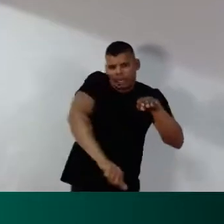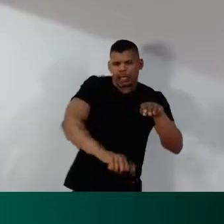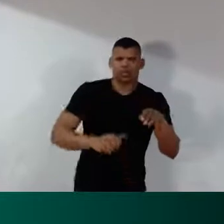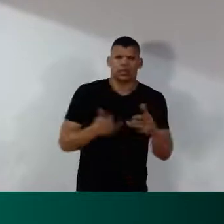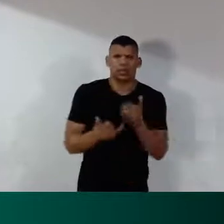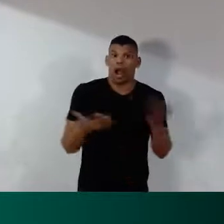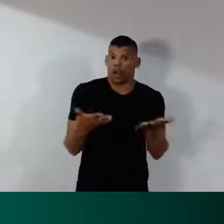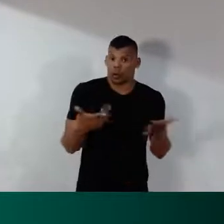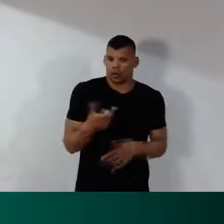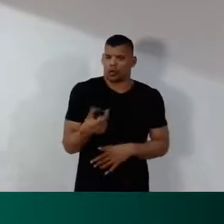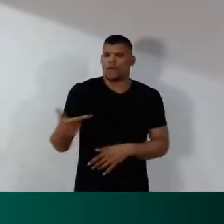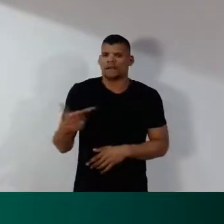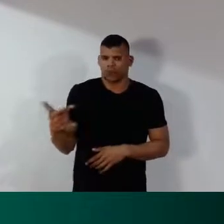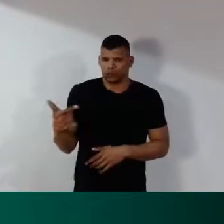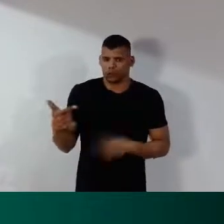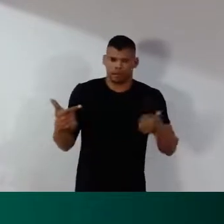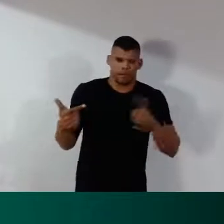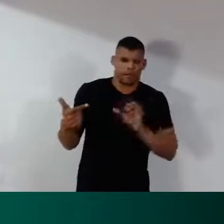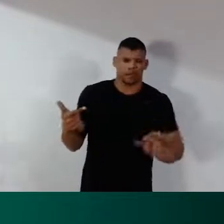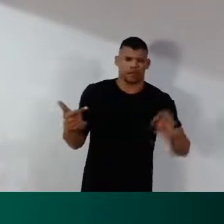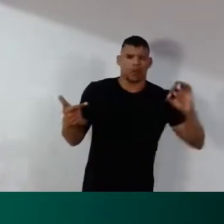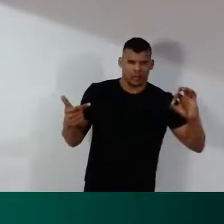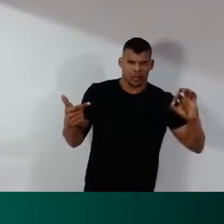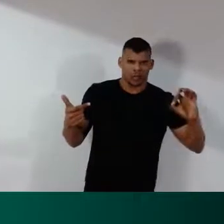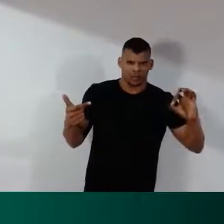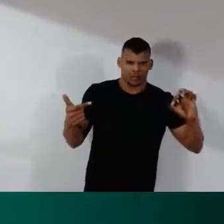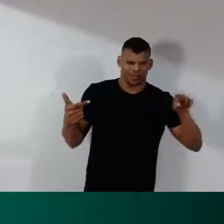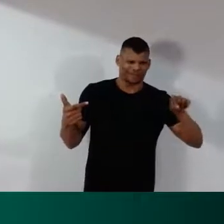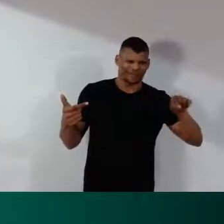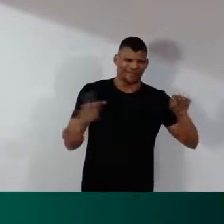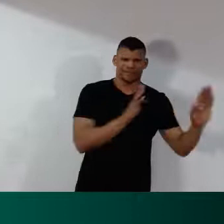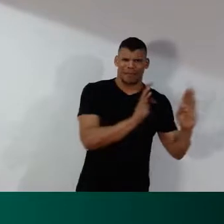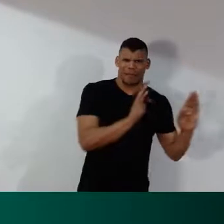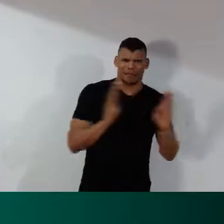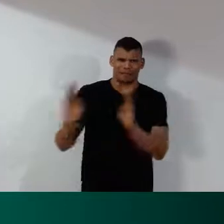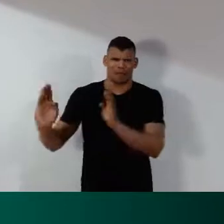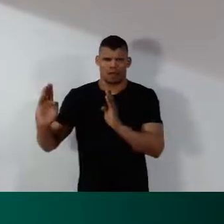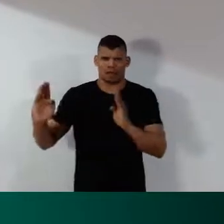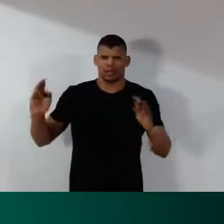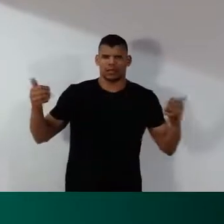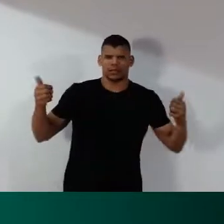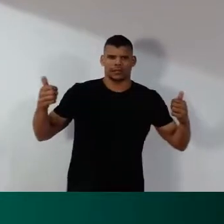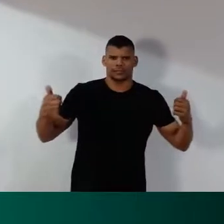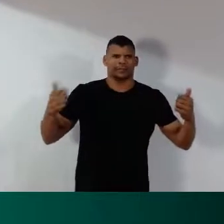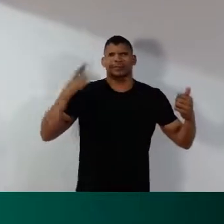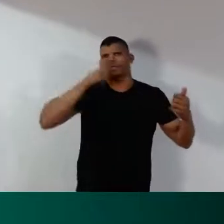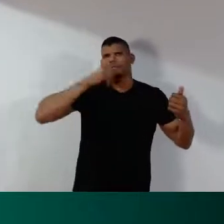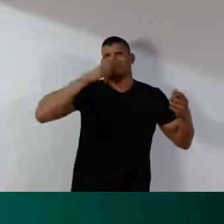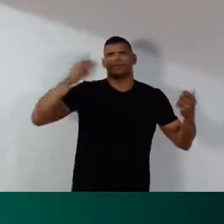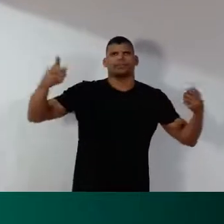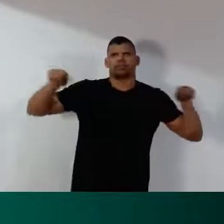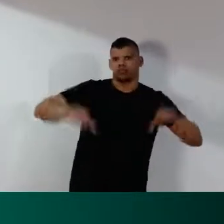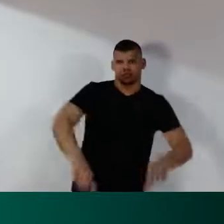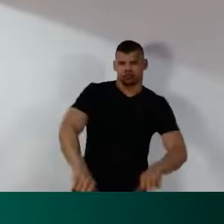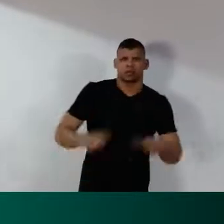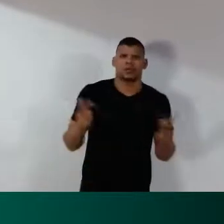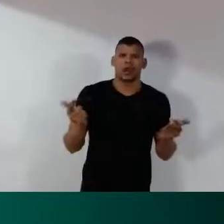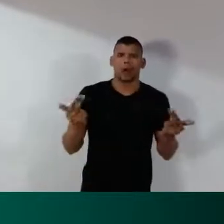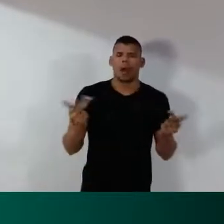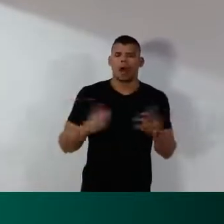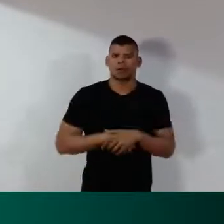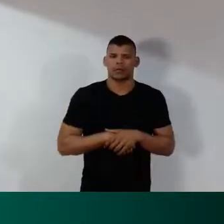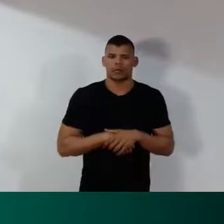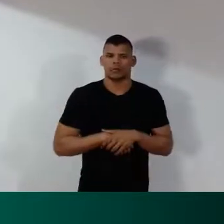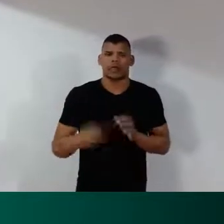antes fossem as roupas coloridas e aquele corte de cabelo sim eu usa e aqueles cortes de cabelo dos anos